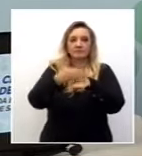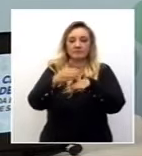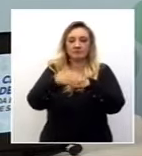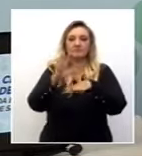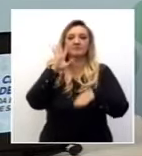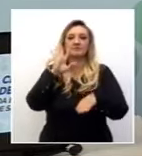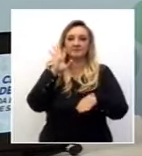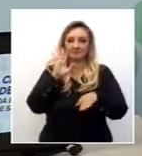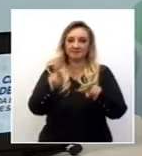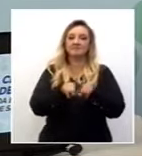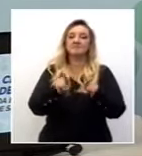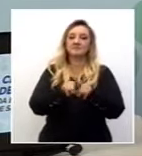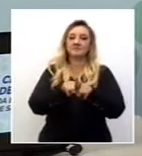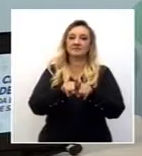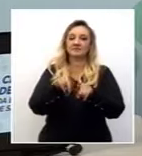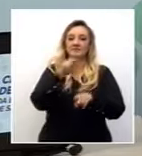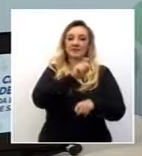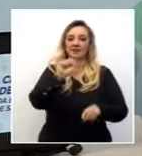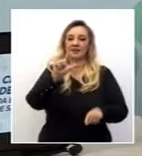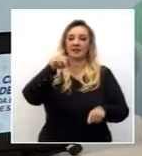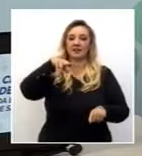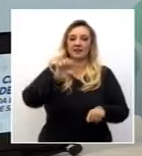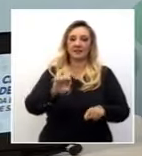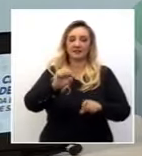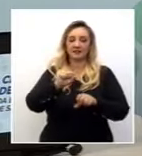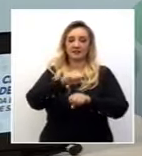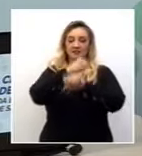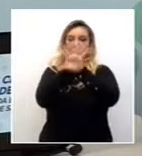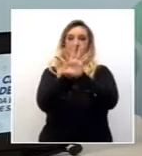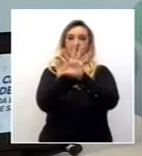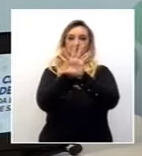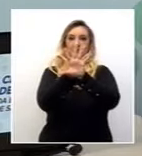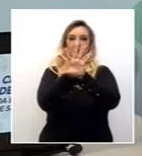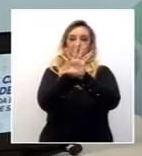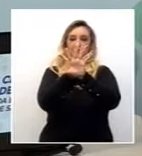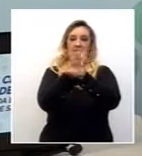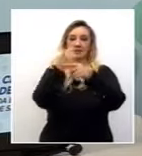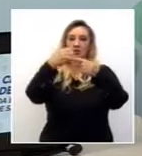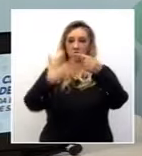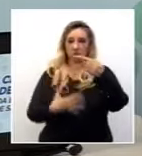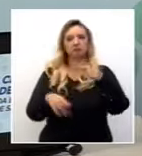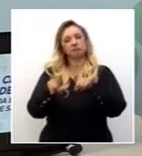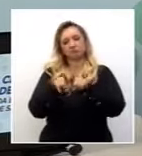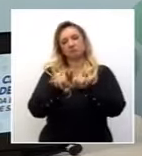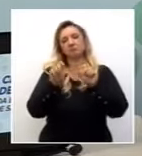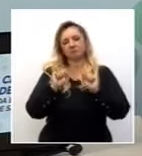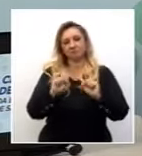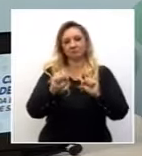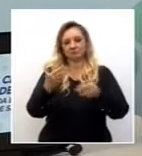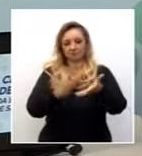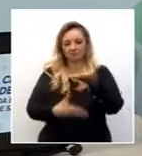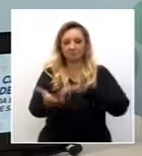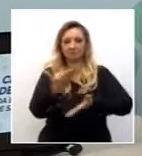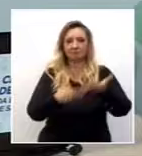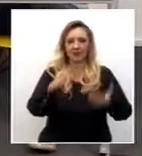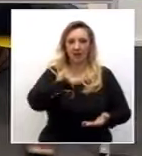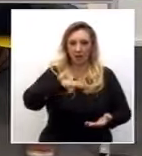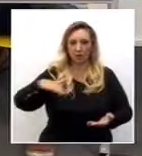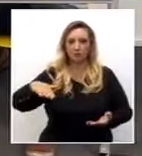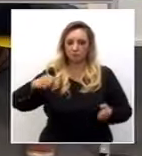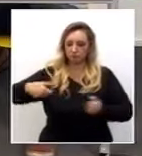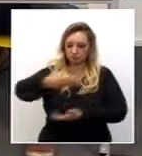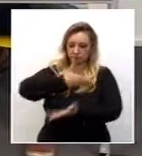legal. A professora Aline, em vídeo chamada pelo Google Meet. Sim, né? Pode ser, né? Até entre os alunos, sim, né? Sim,